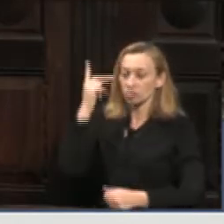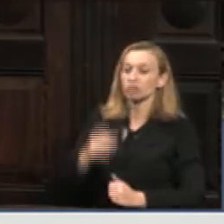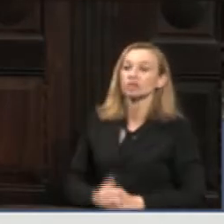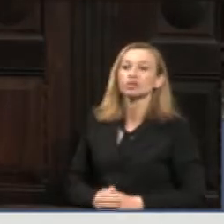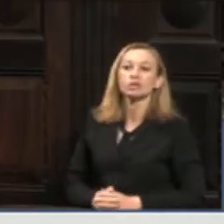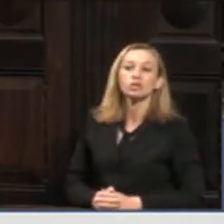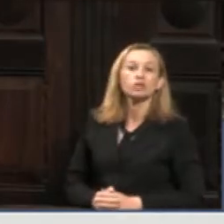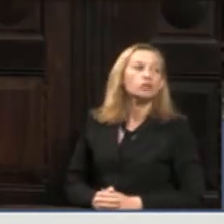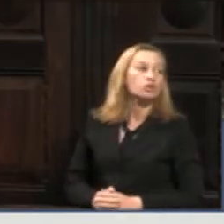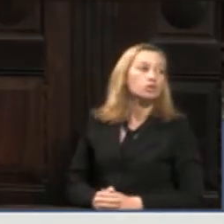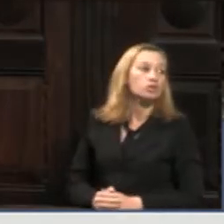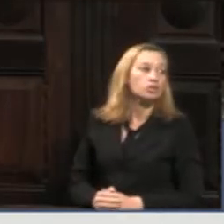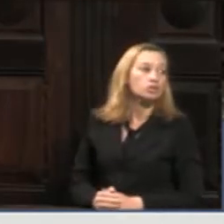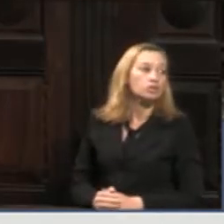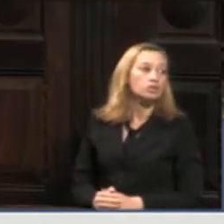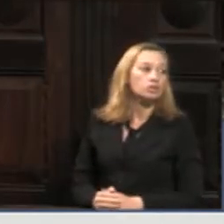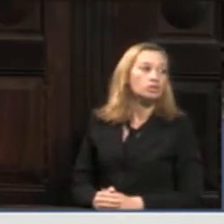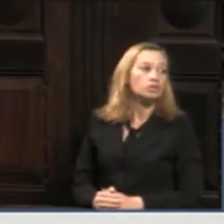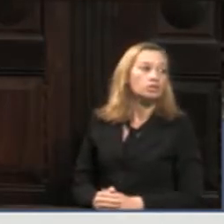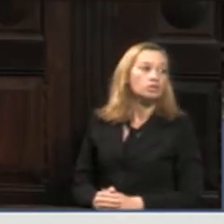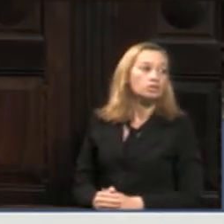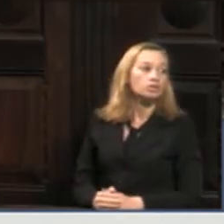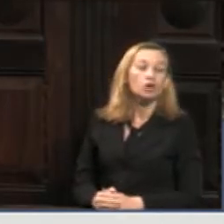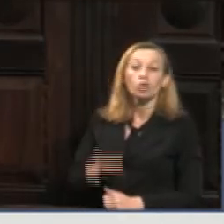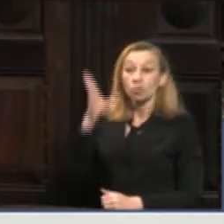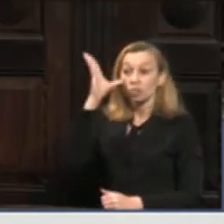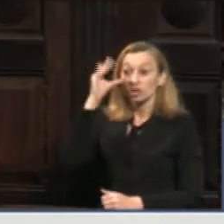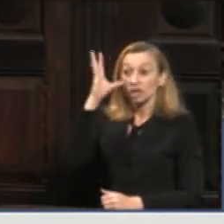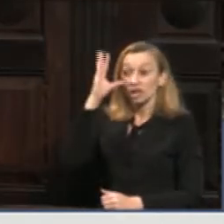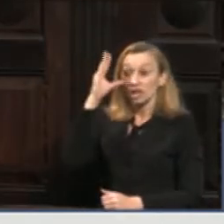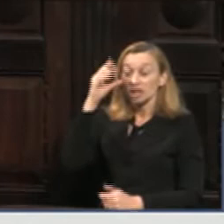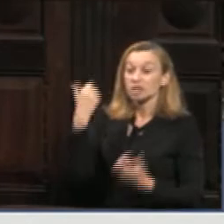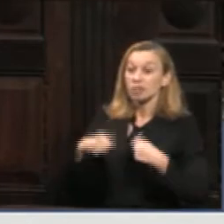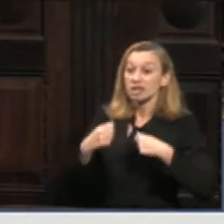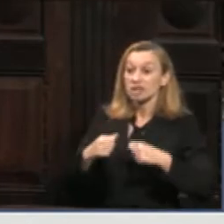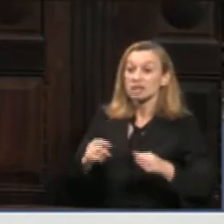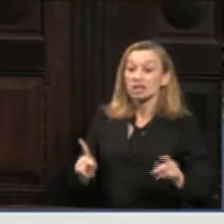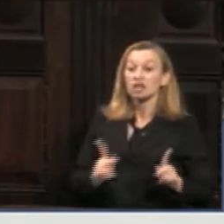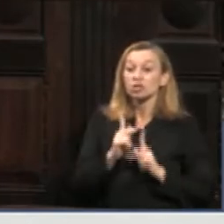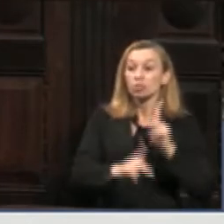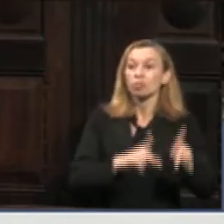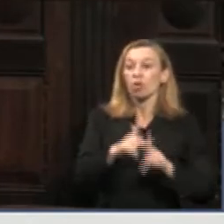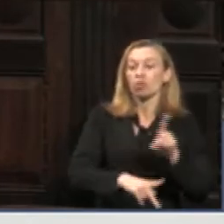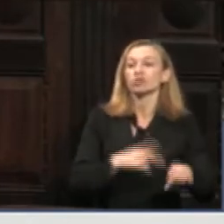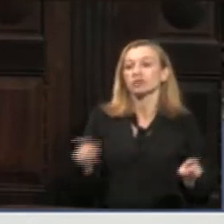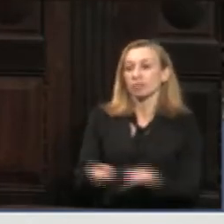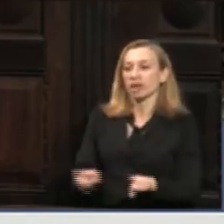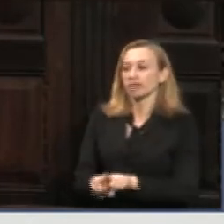interesse específico fosse o interesse maior do povo brasileiro.